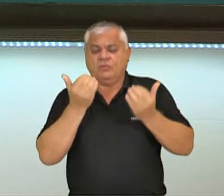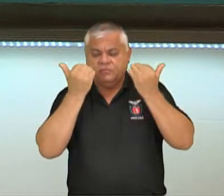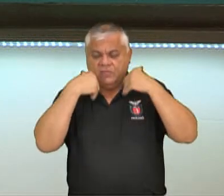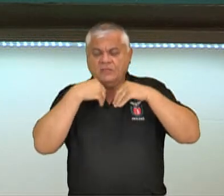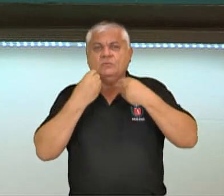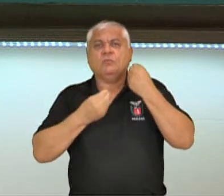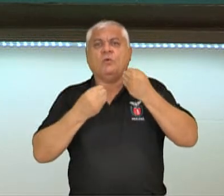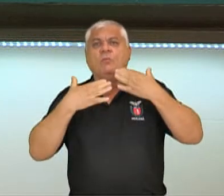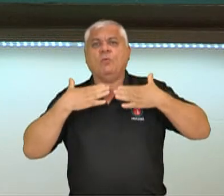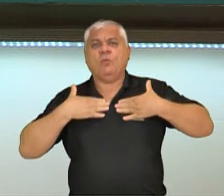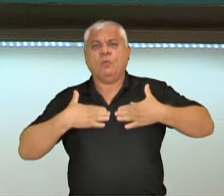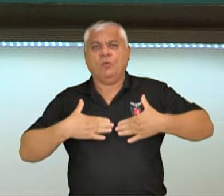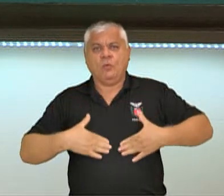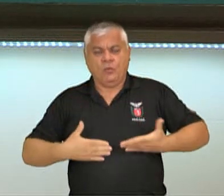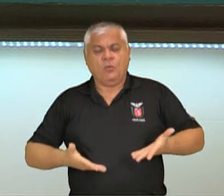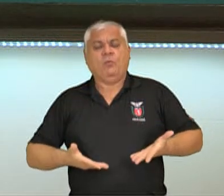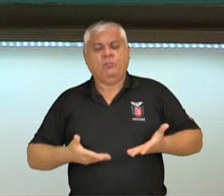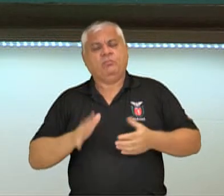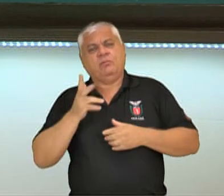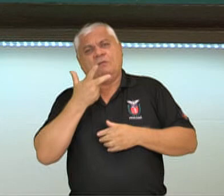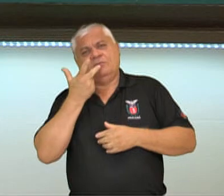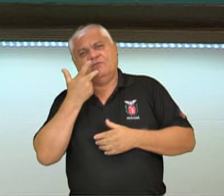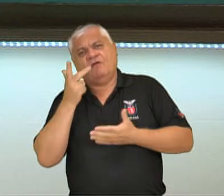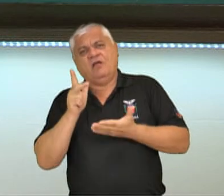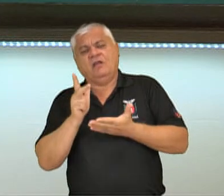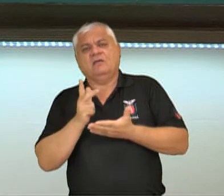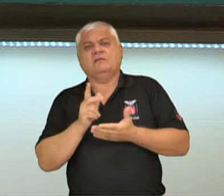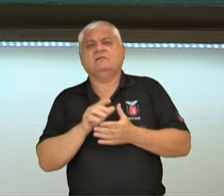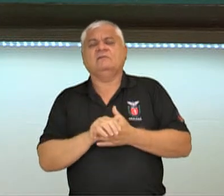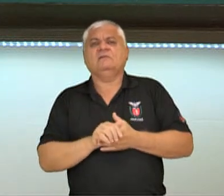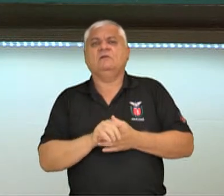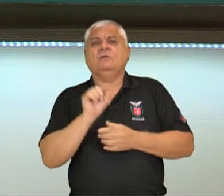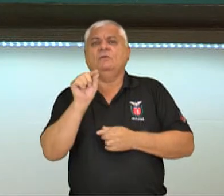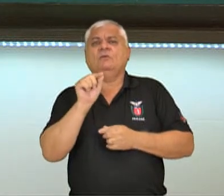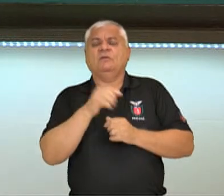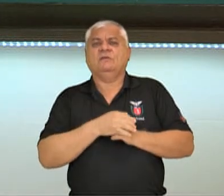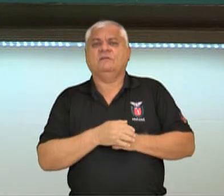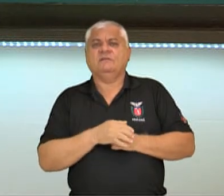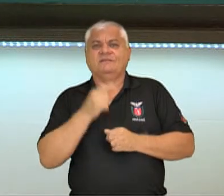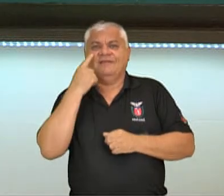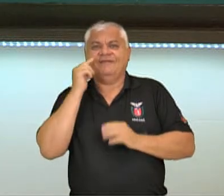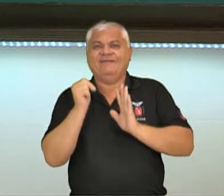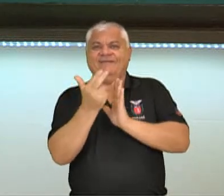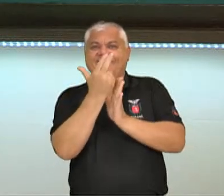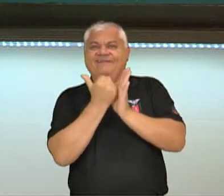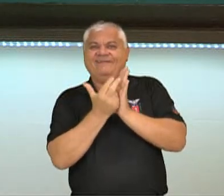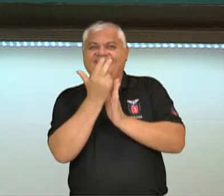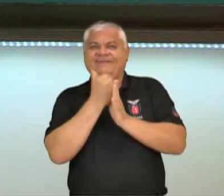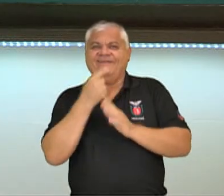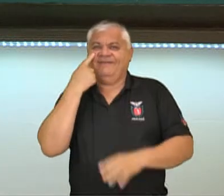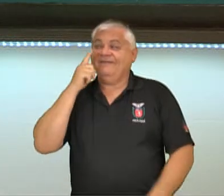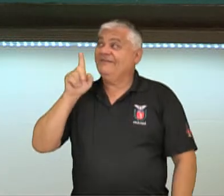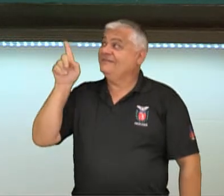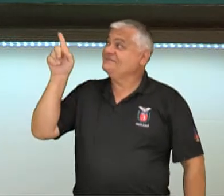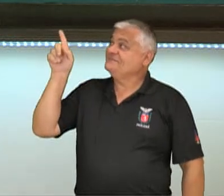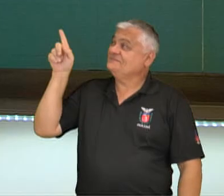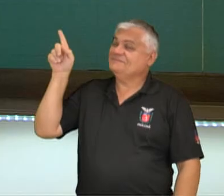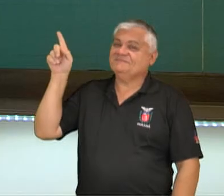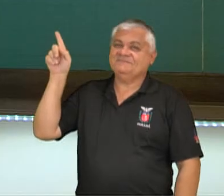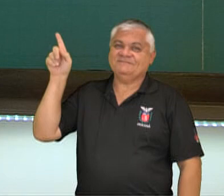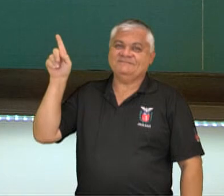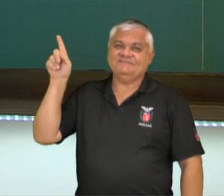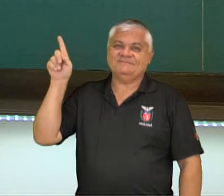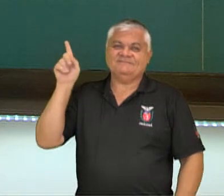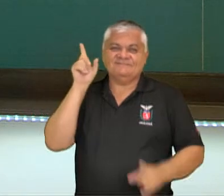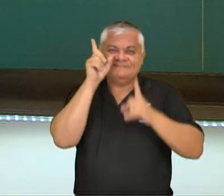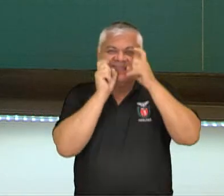ou estado de espírito, como alguns gostam de falar, são os emojis, né, que a gente vê aqui no nosso slide.